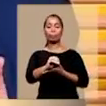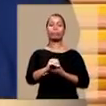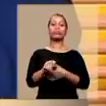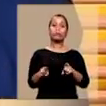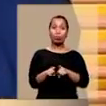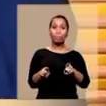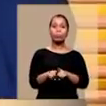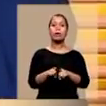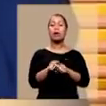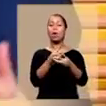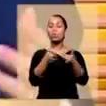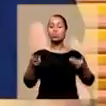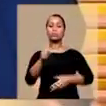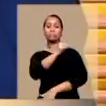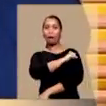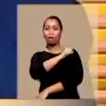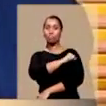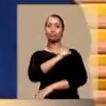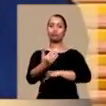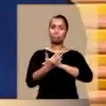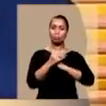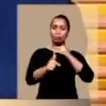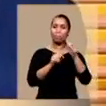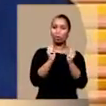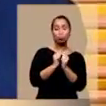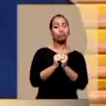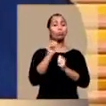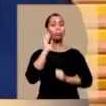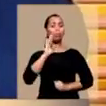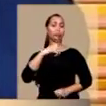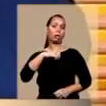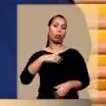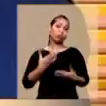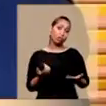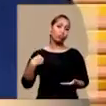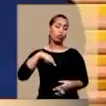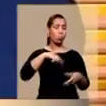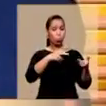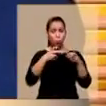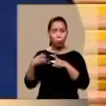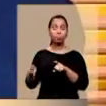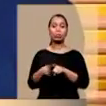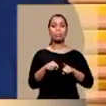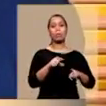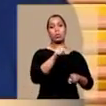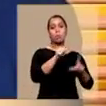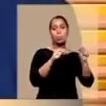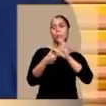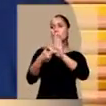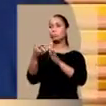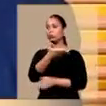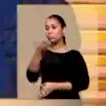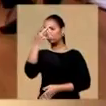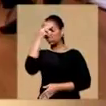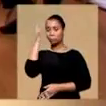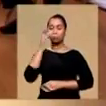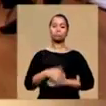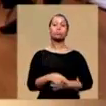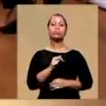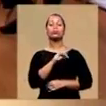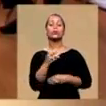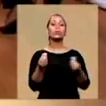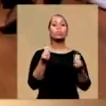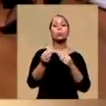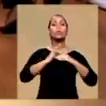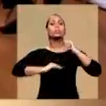para a gente na área de marketing digital, na área de comunicação. Então, é bem legal. A gente acaba reconhecendo e indicando para muitas pessoas. Ô Marcos,